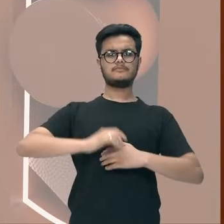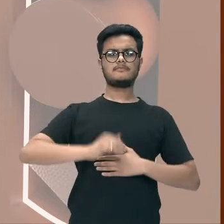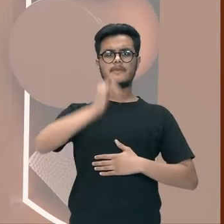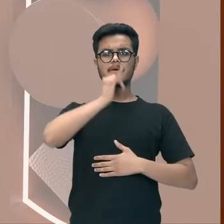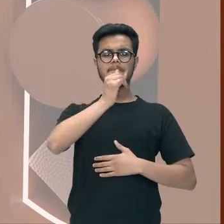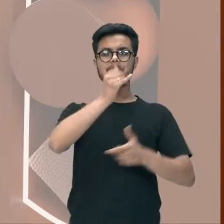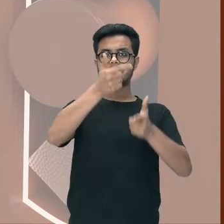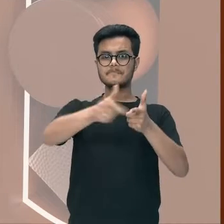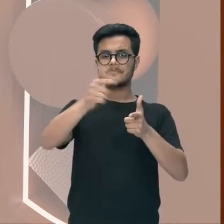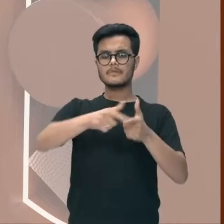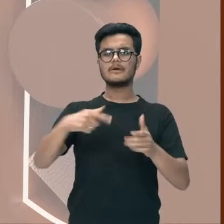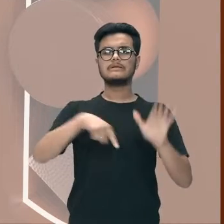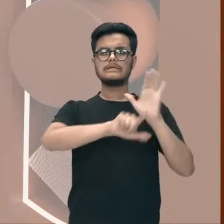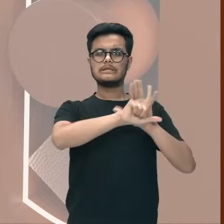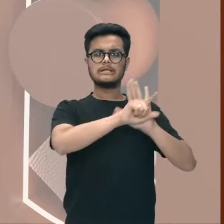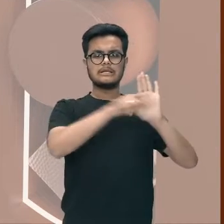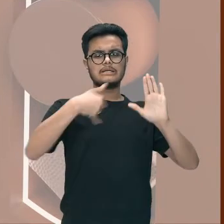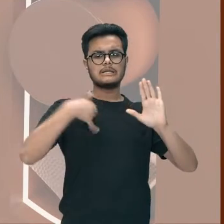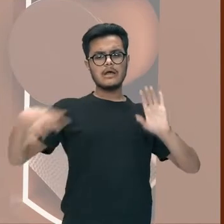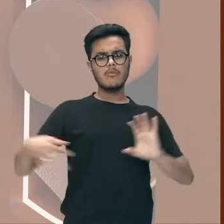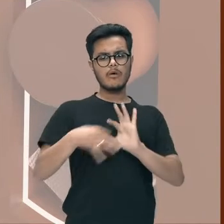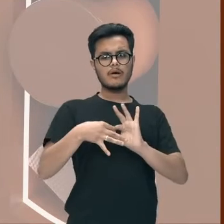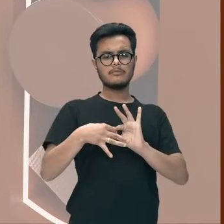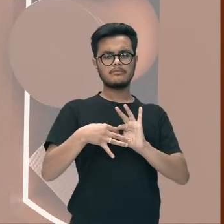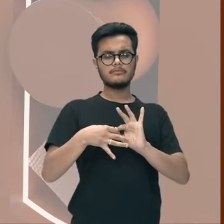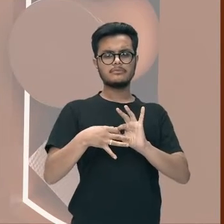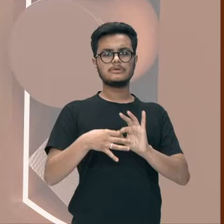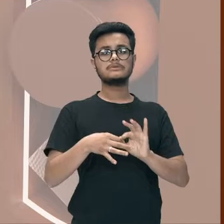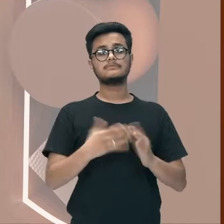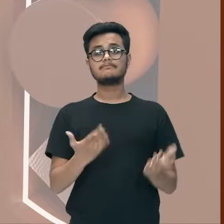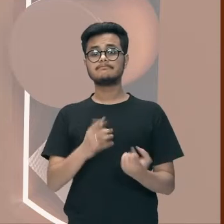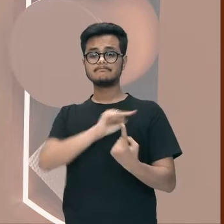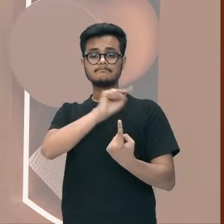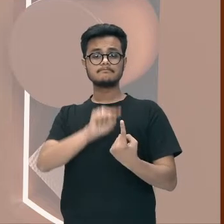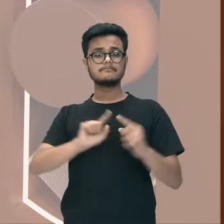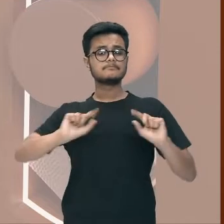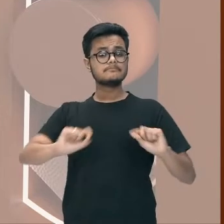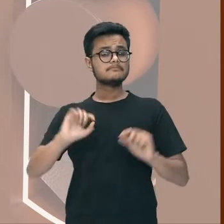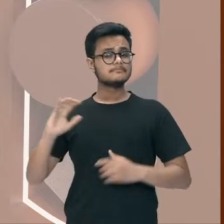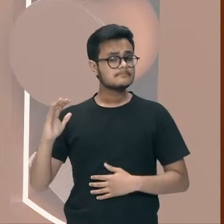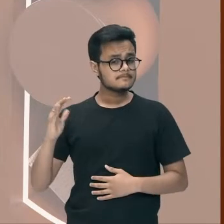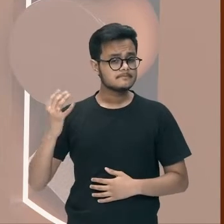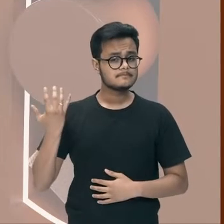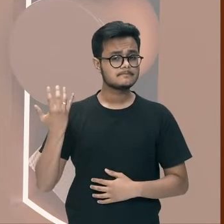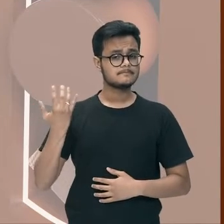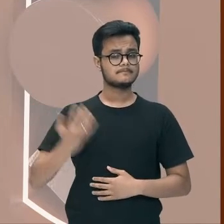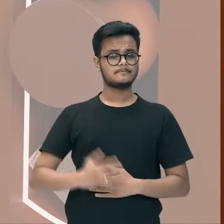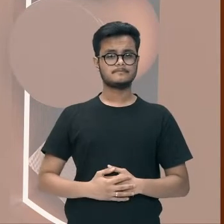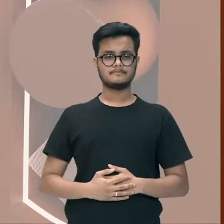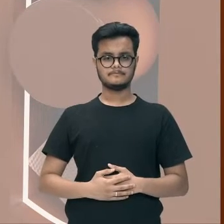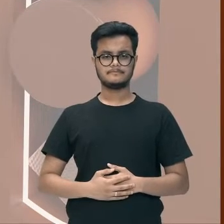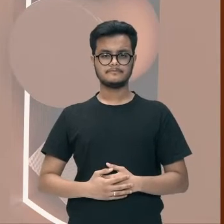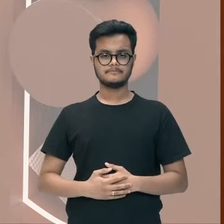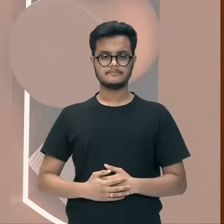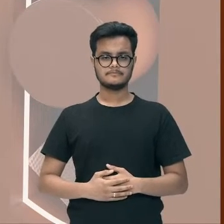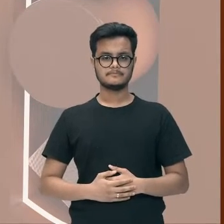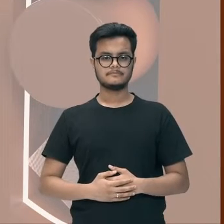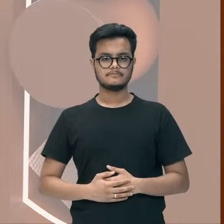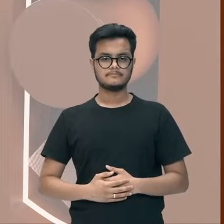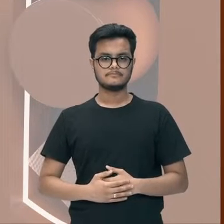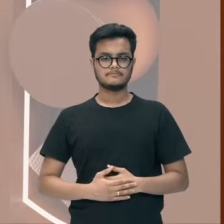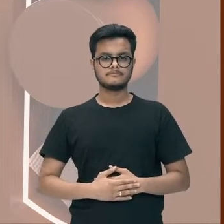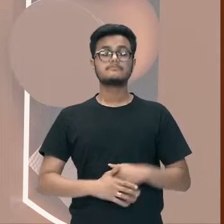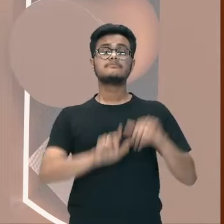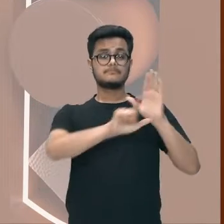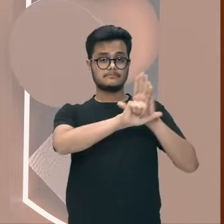problema, eles vão então se unir. E aí nós vamos ver o que aconteceu. O que a elite fez? Deu o